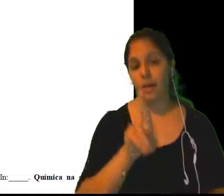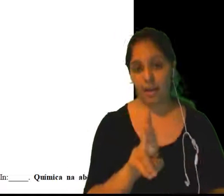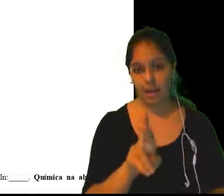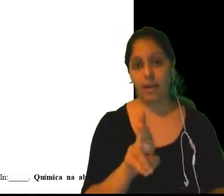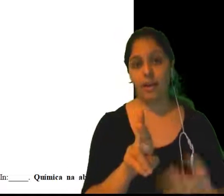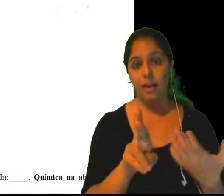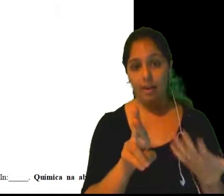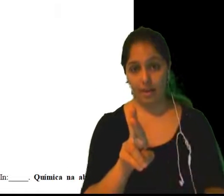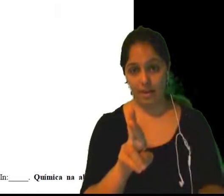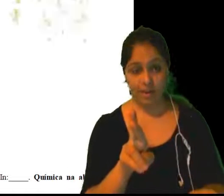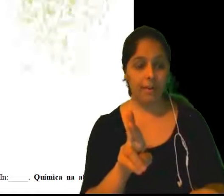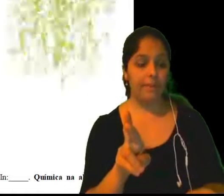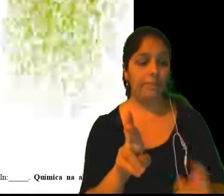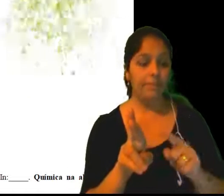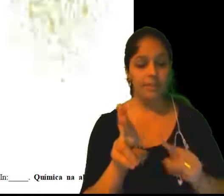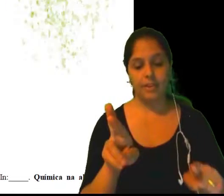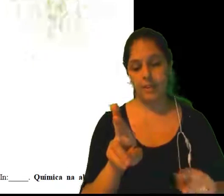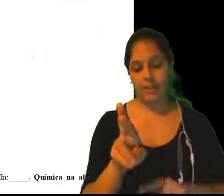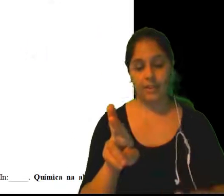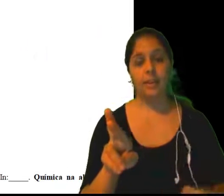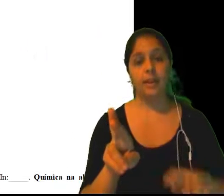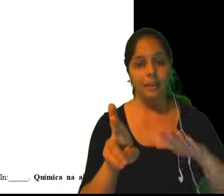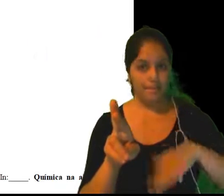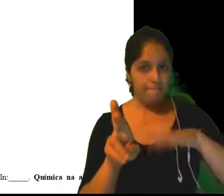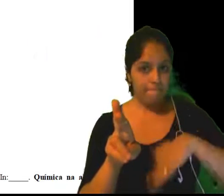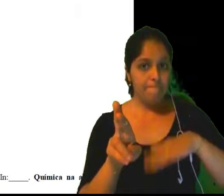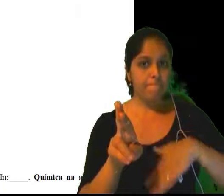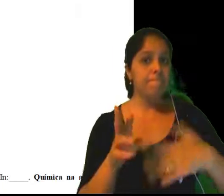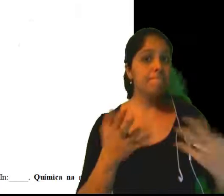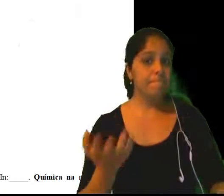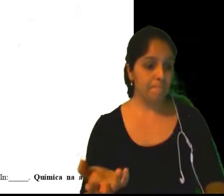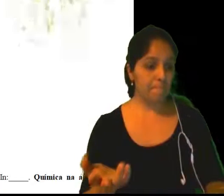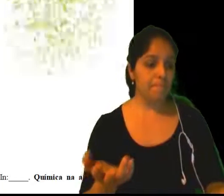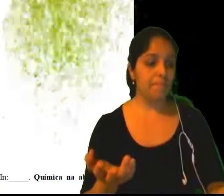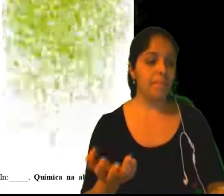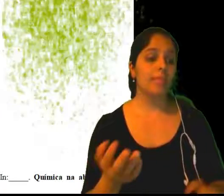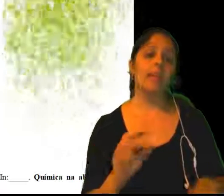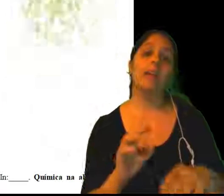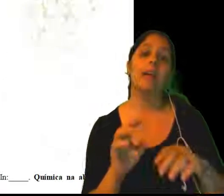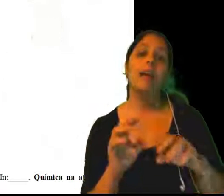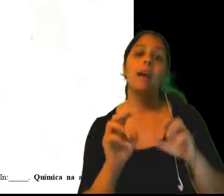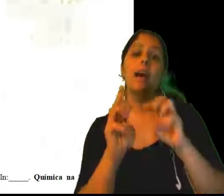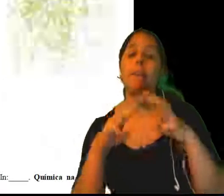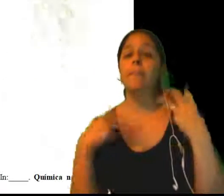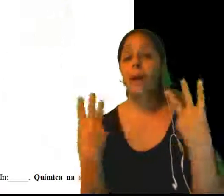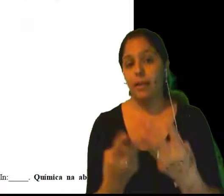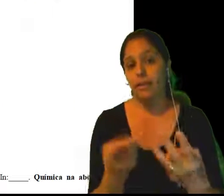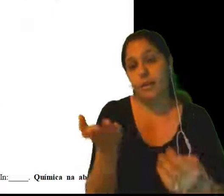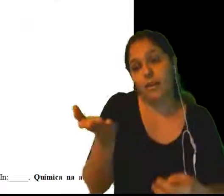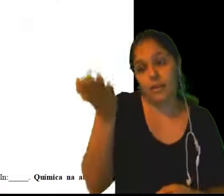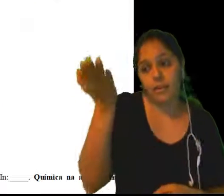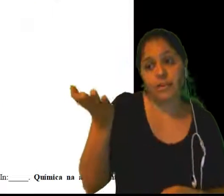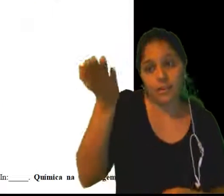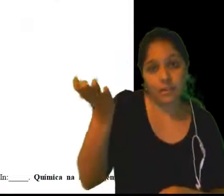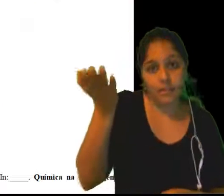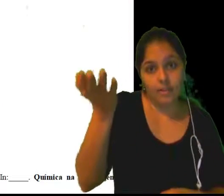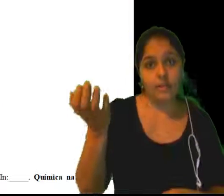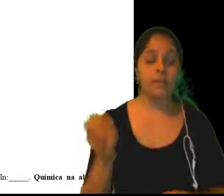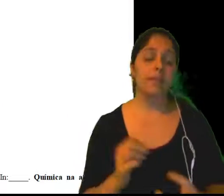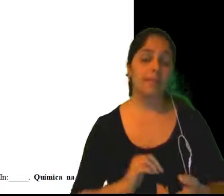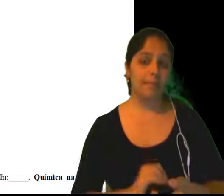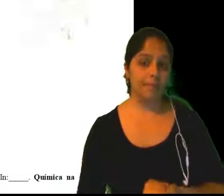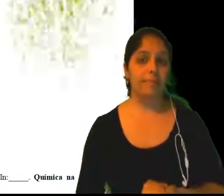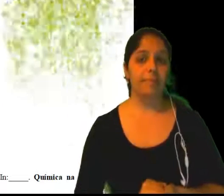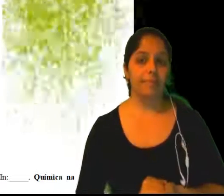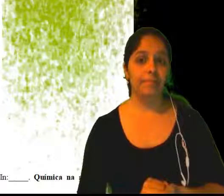o número atômico na parte inferior do símbolo desse elemento e o número de massa